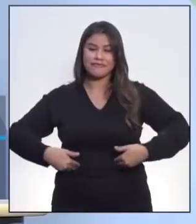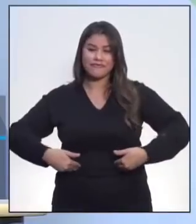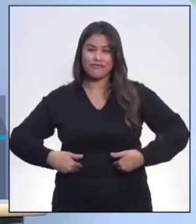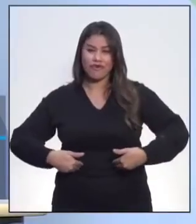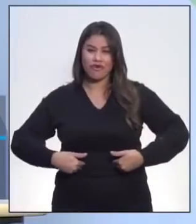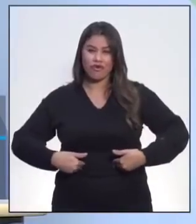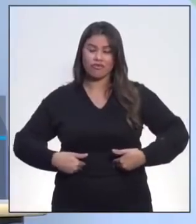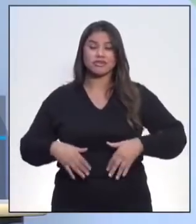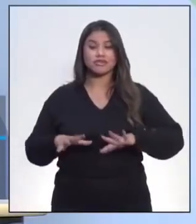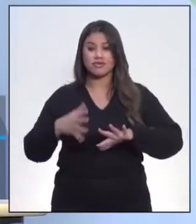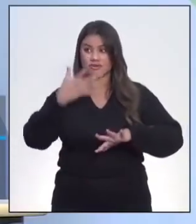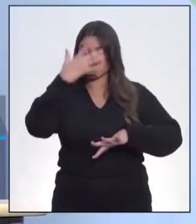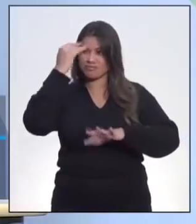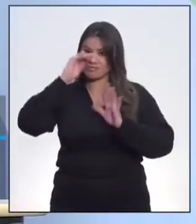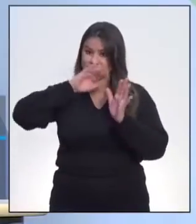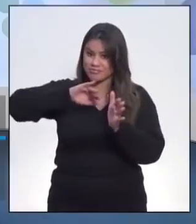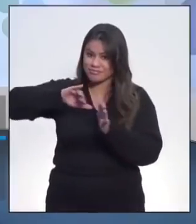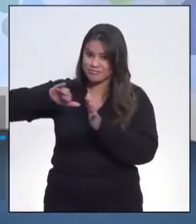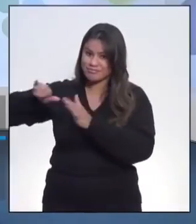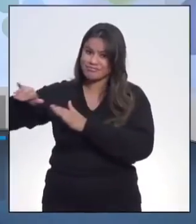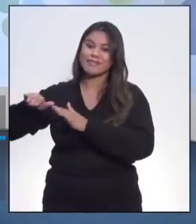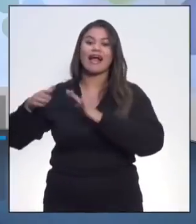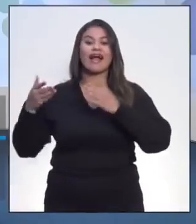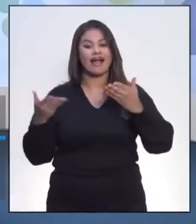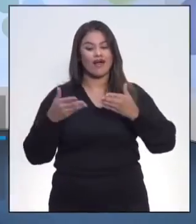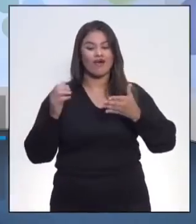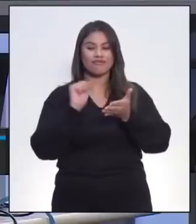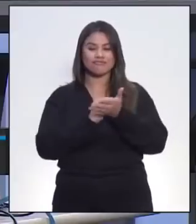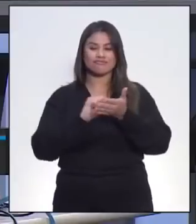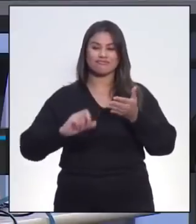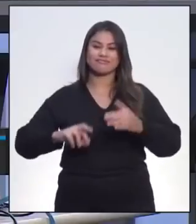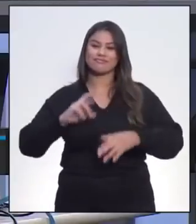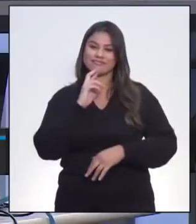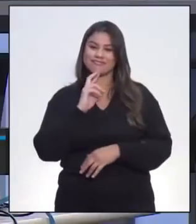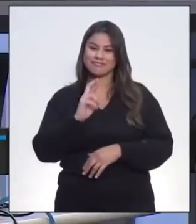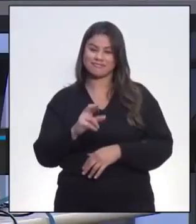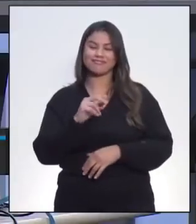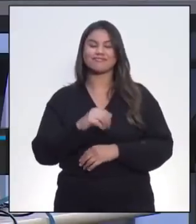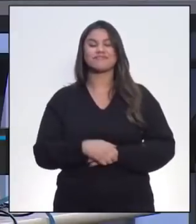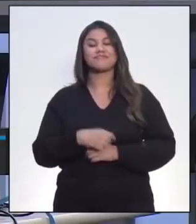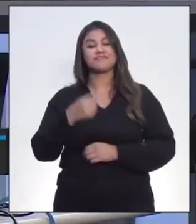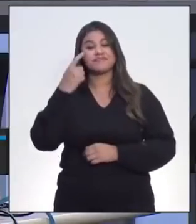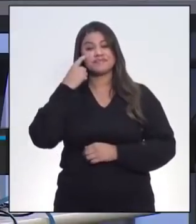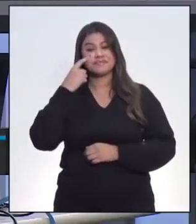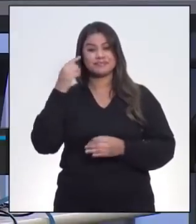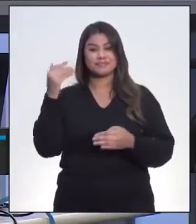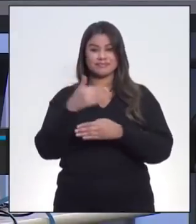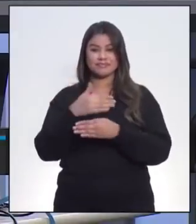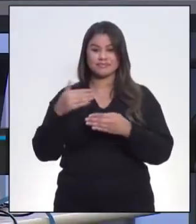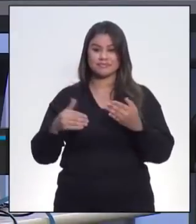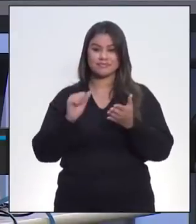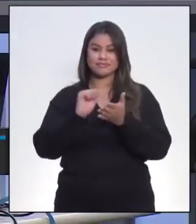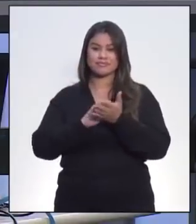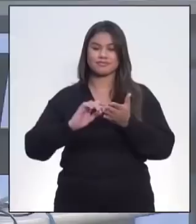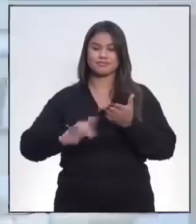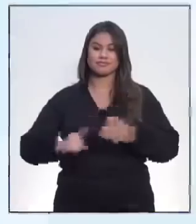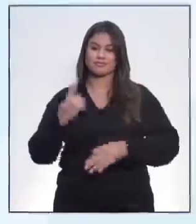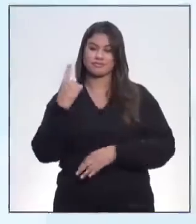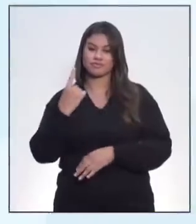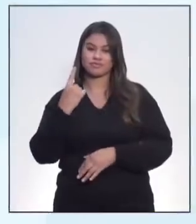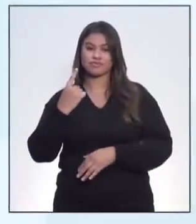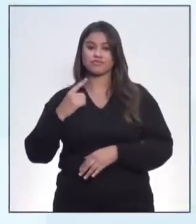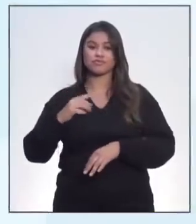esquecer um pouquinho o lanche e vamos trabalhar. Beleza. Vamos responder atividade 1 para vocês, tá bom? Que tipo de carne o brasileiro mais consumiu